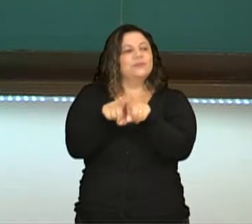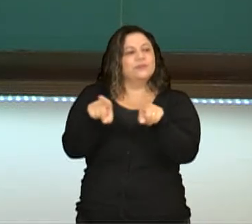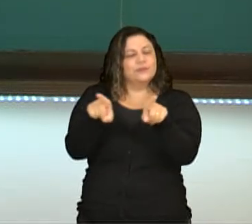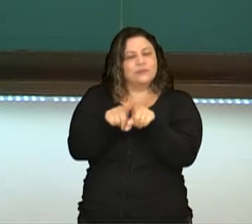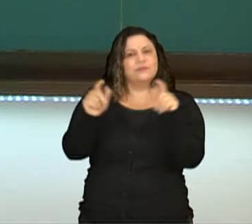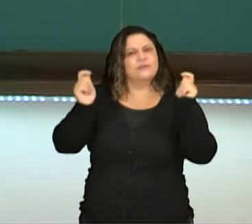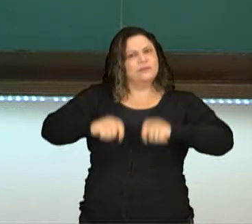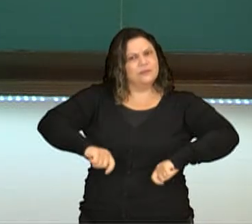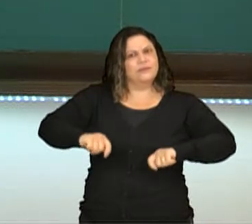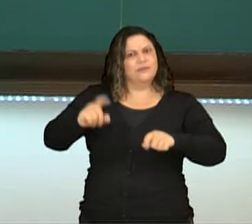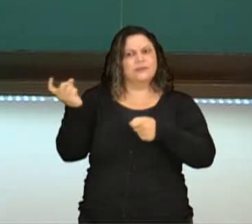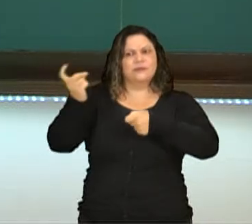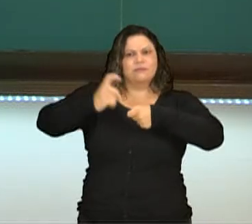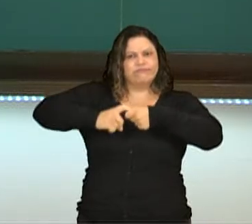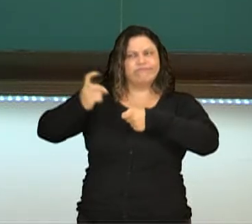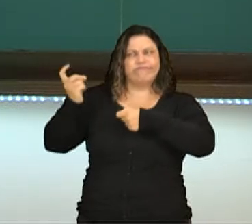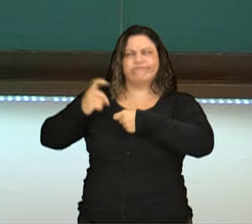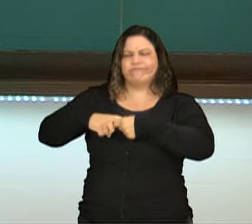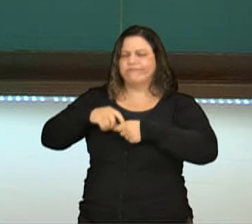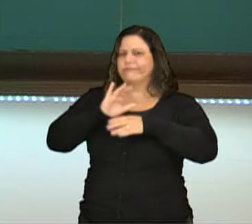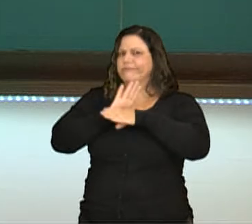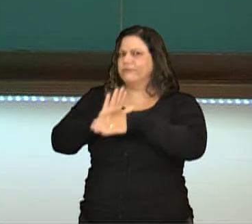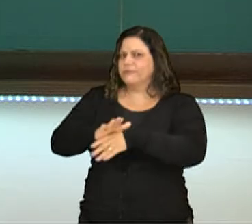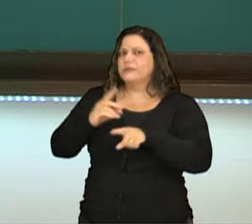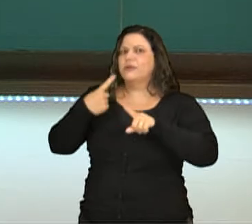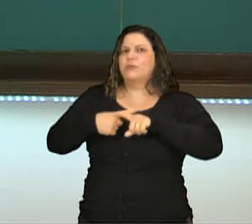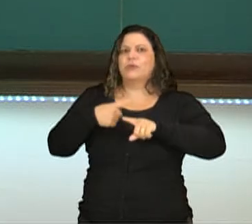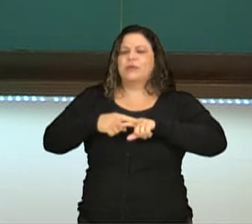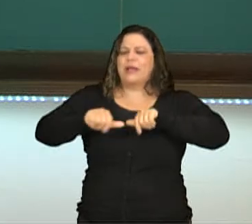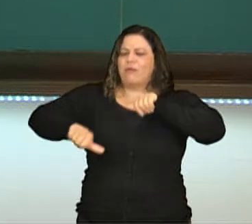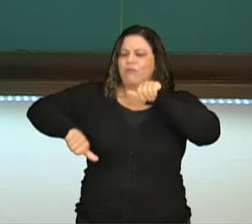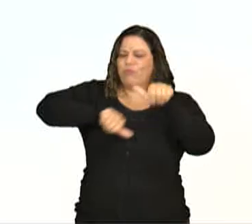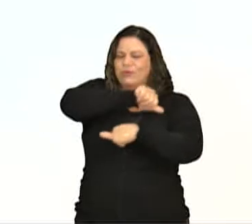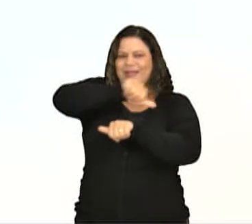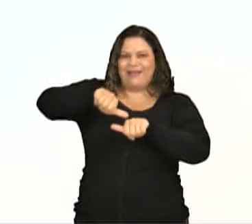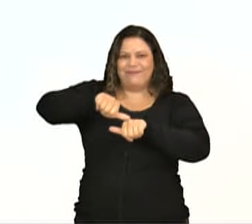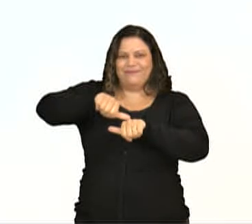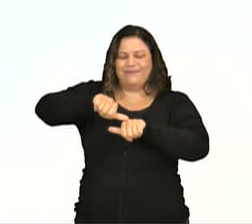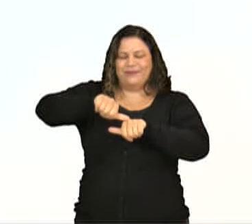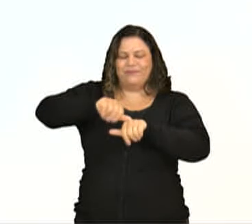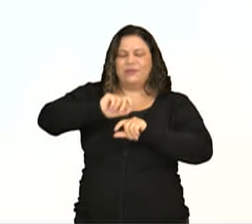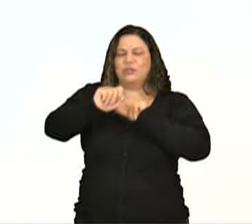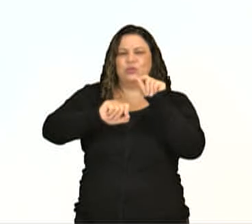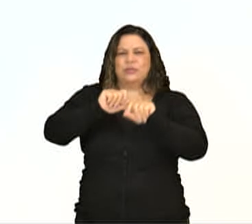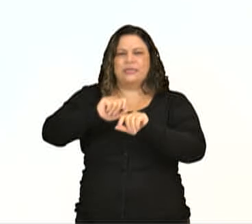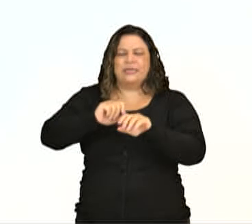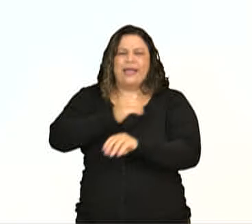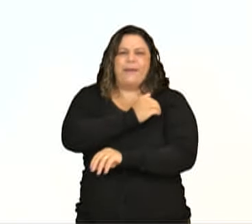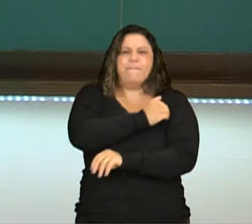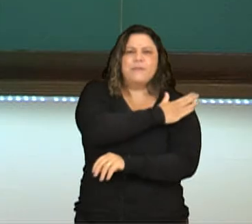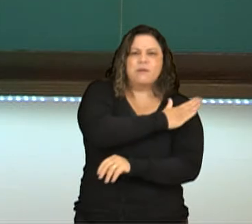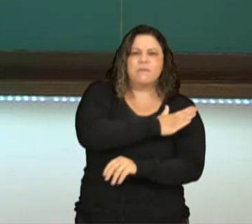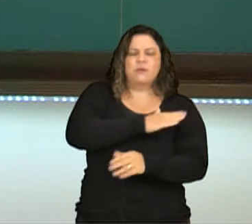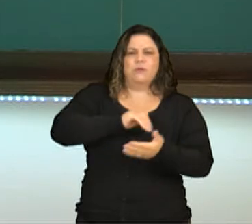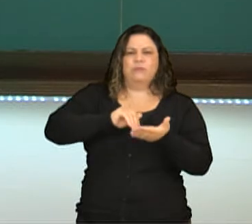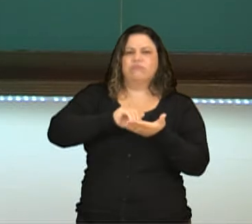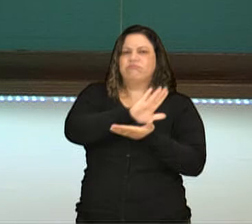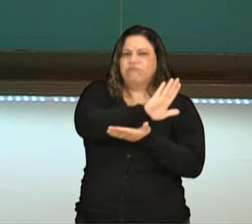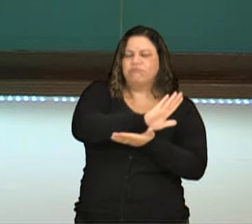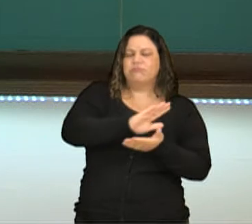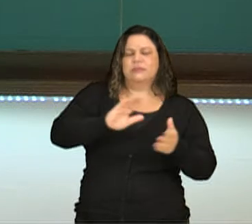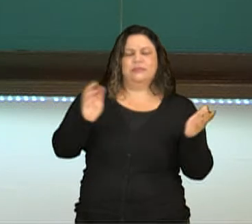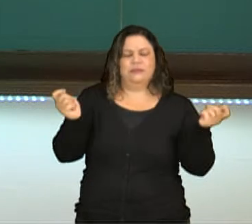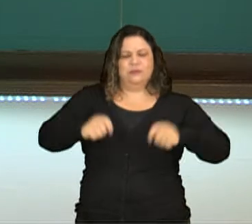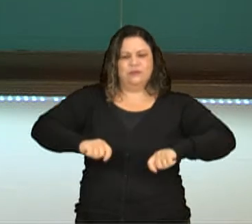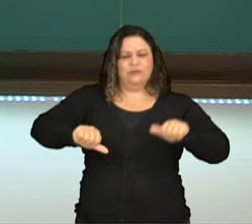tinham grande parcela de contribuição, porque elas mudavam aquele cenário de exclusão que até então a população brasileira vivia na